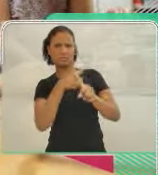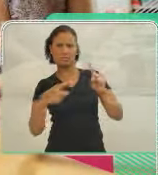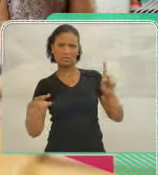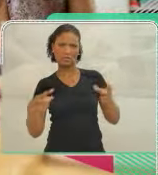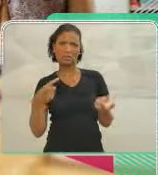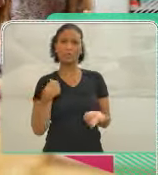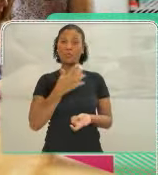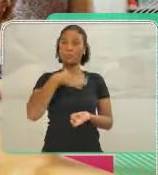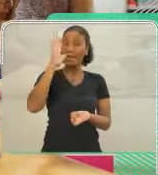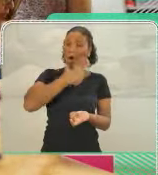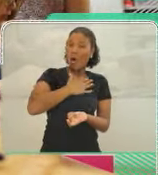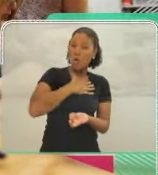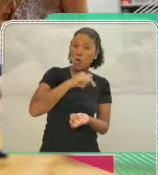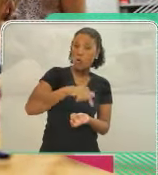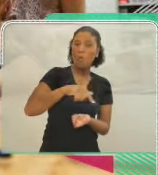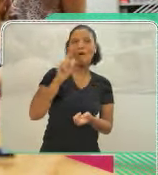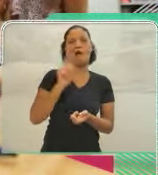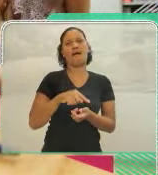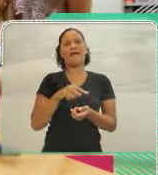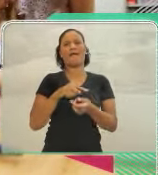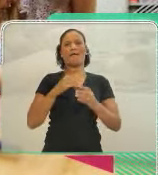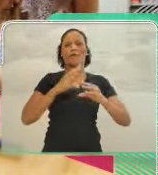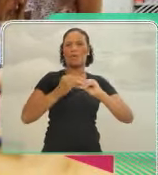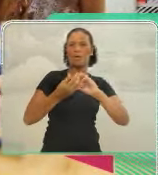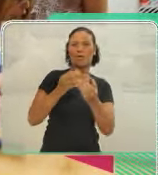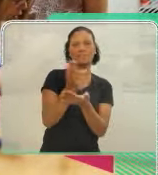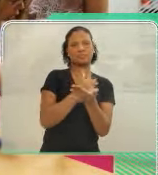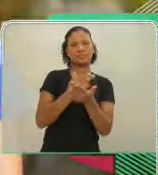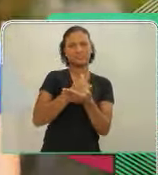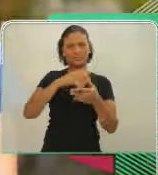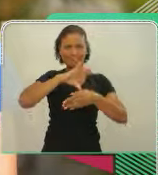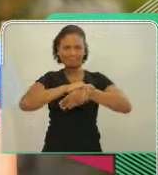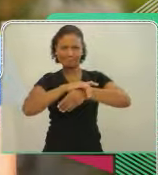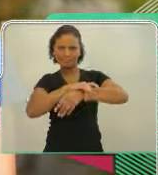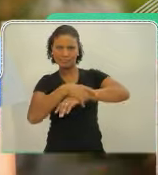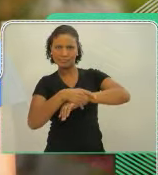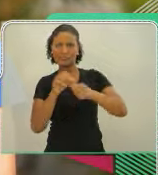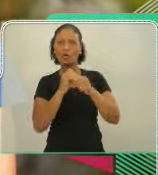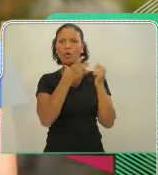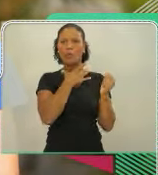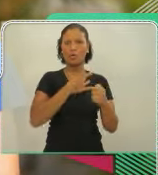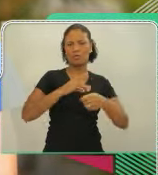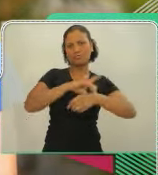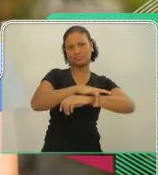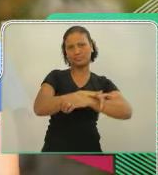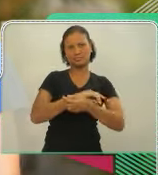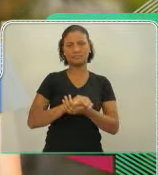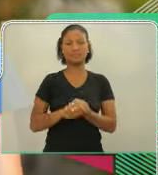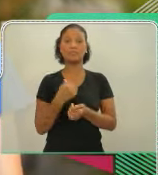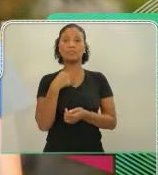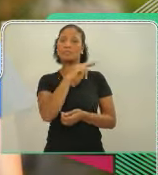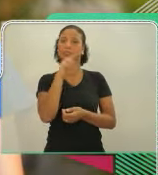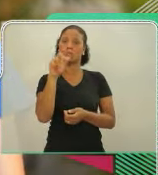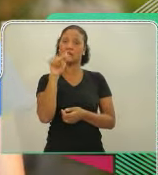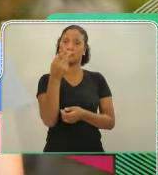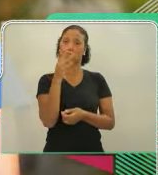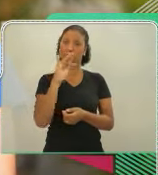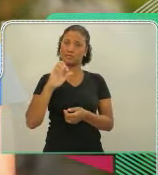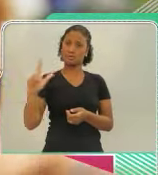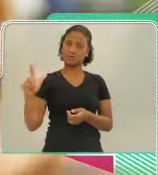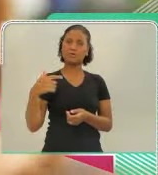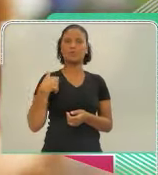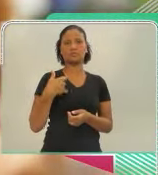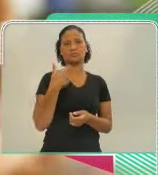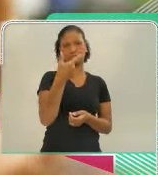colar, pulseira. Meu nome é Gabriel, eu tenho 27 anos e já estou cinco anos no